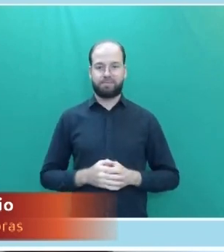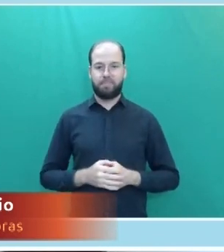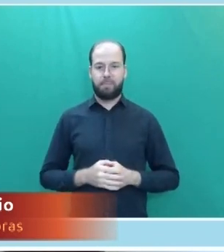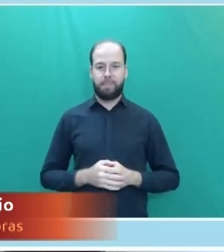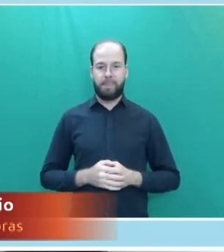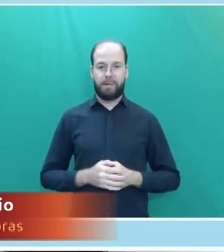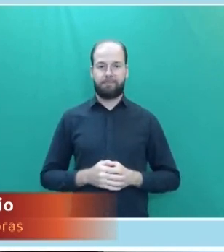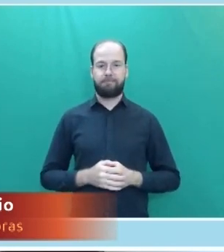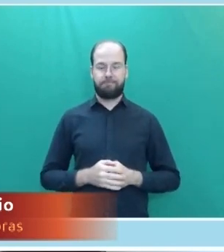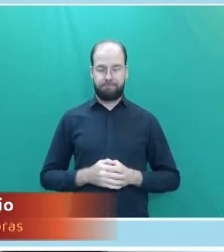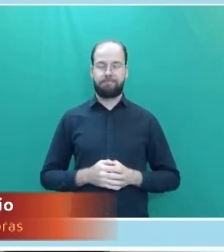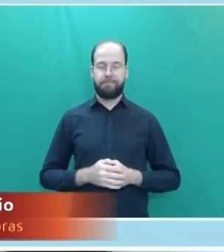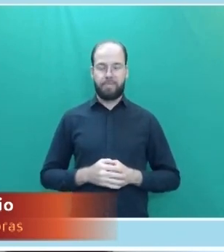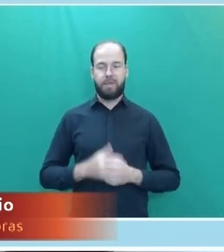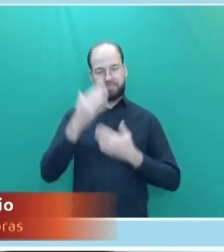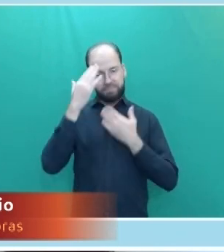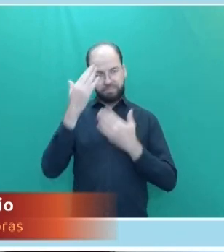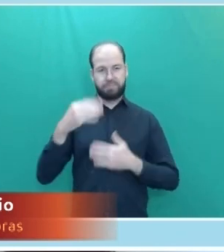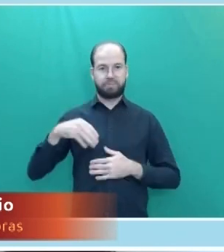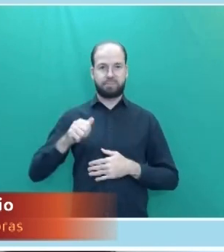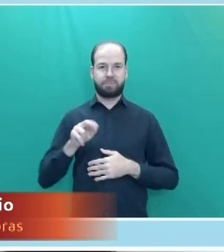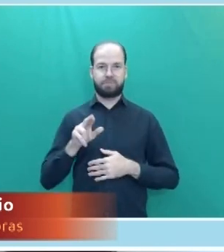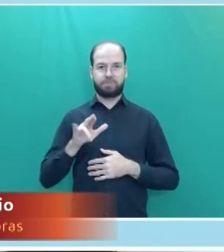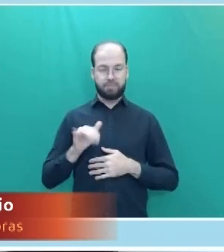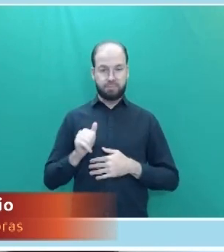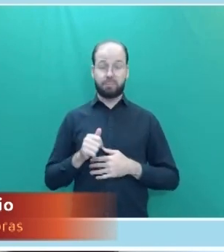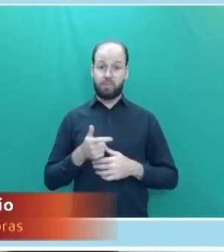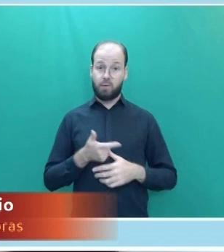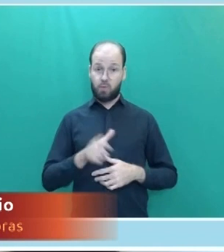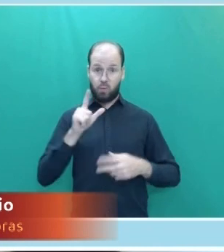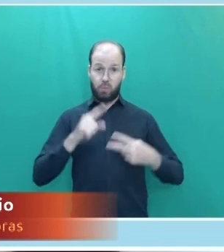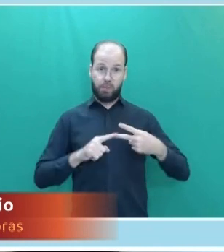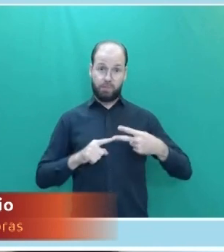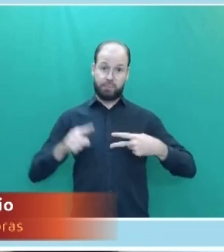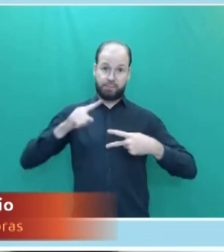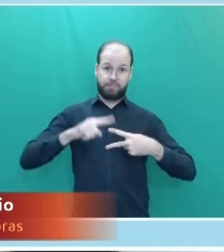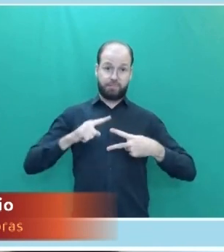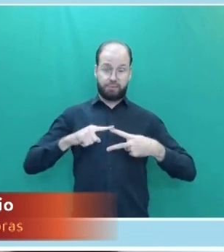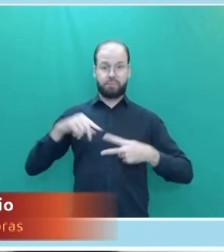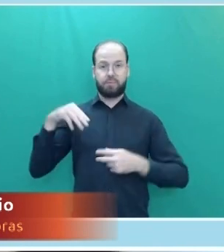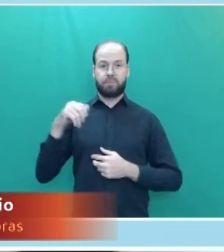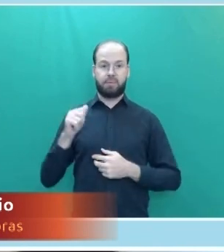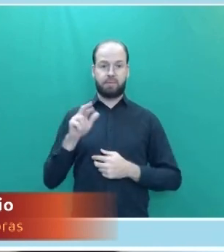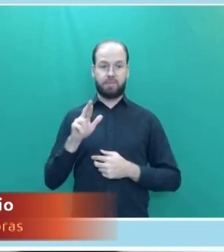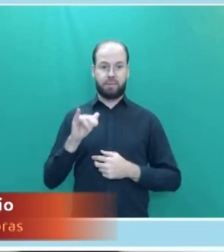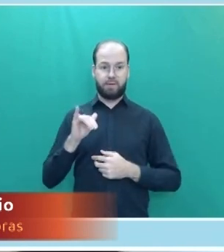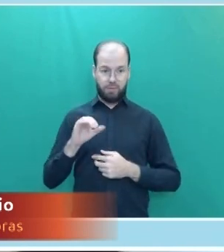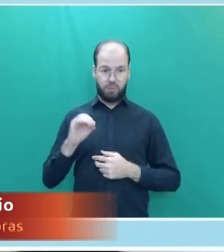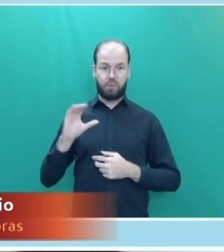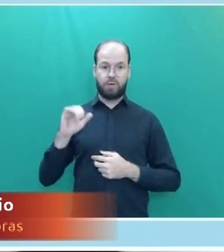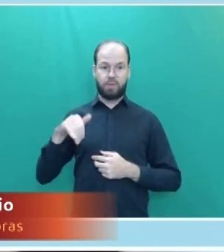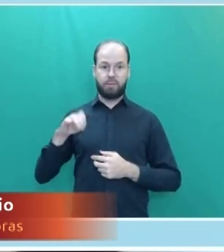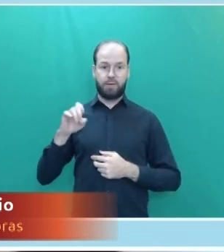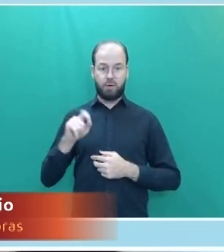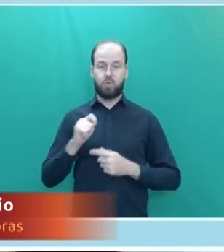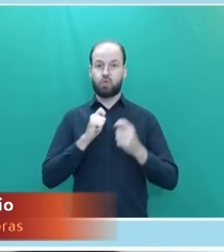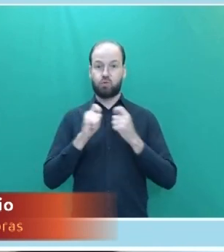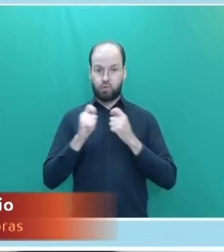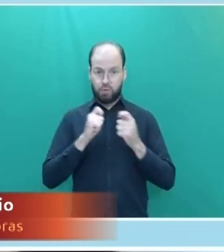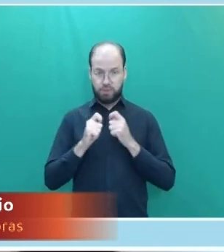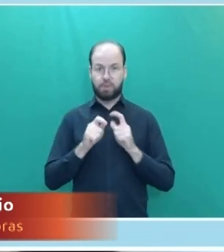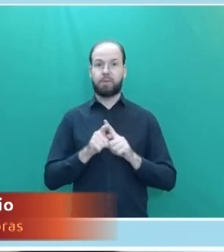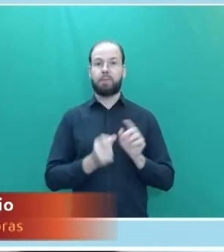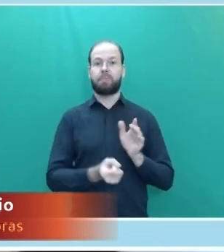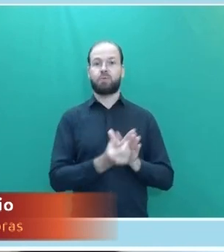Maria. O nosso outro convidado para discutir essa questão é o Mário Camelo, jornalista, pesquisador e produtor cultural, e